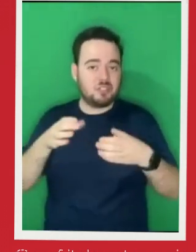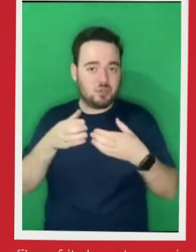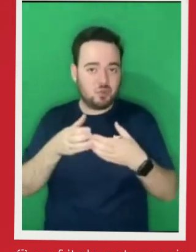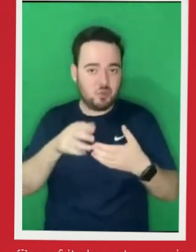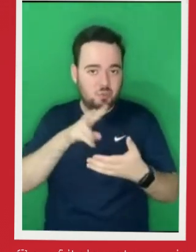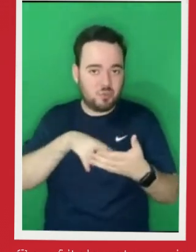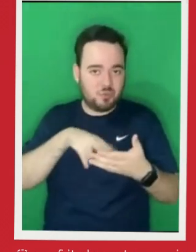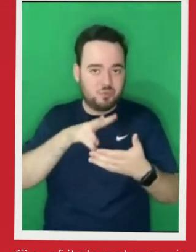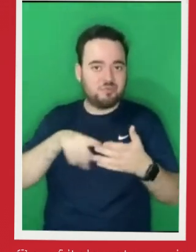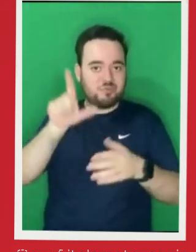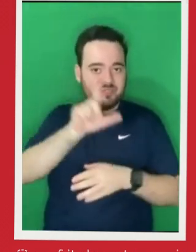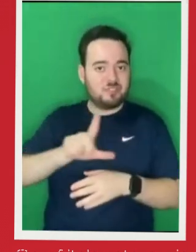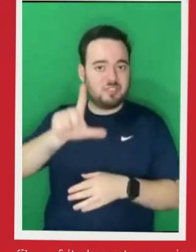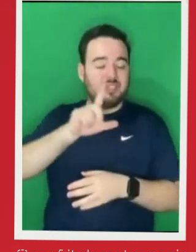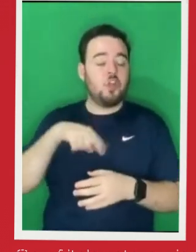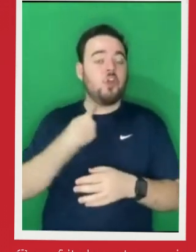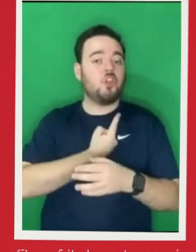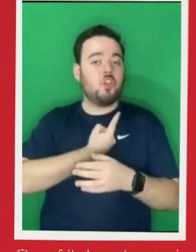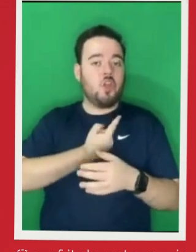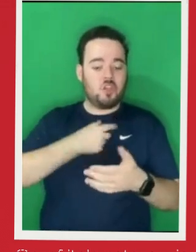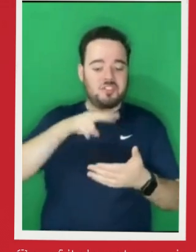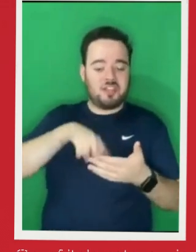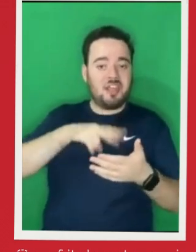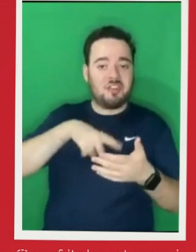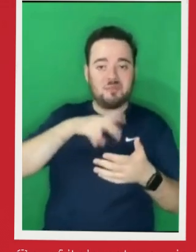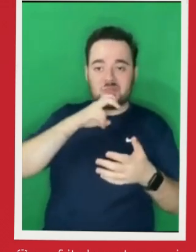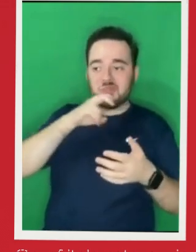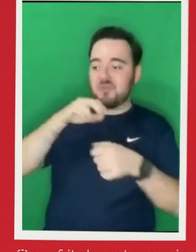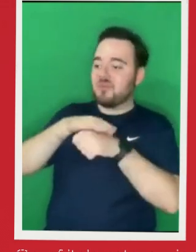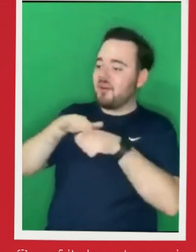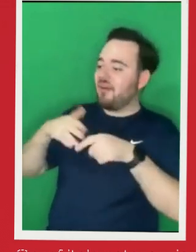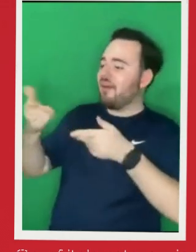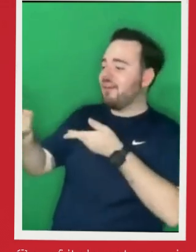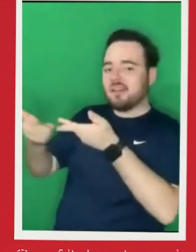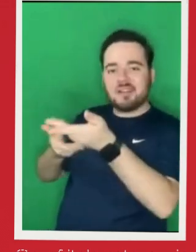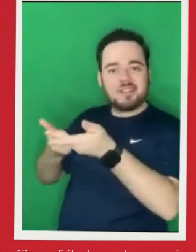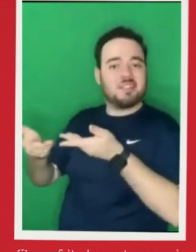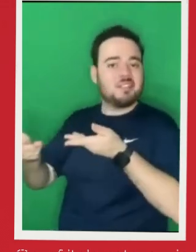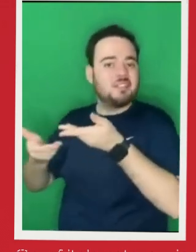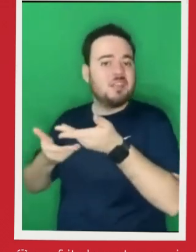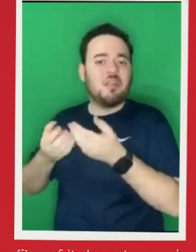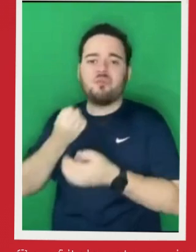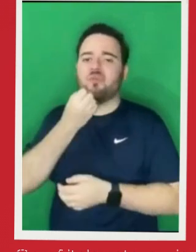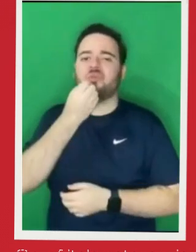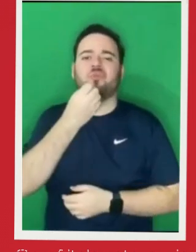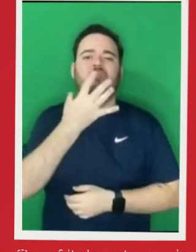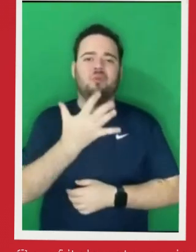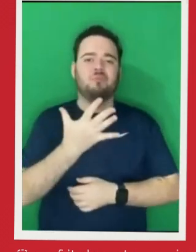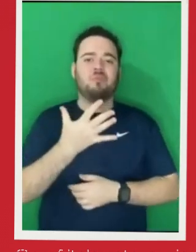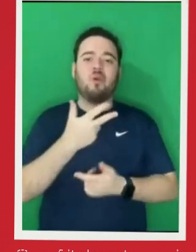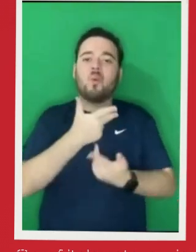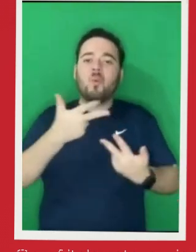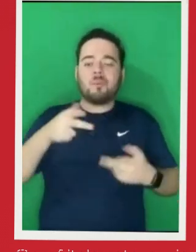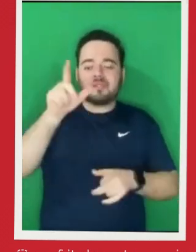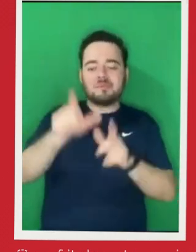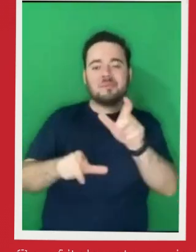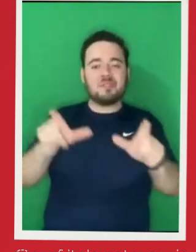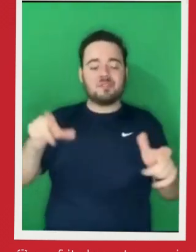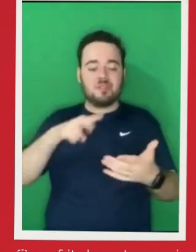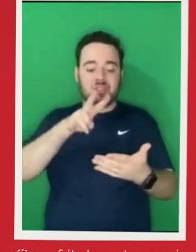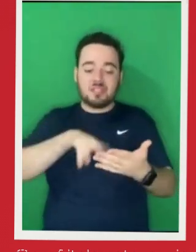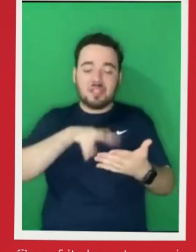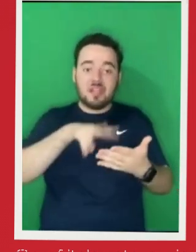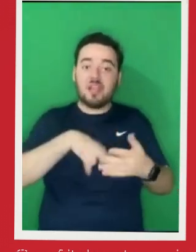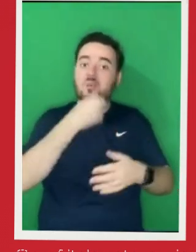que eu tenho aos sábados, a gente lê muito em voz alta um para o outro. E é muito bom. E há algumas pessoas que